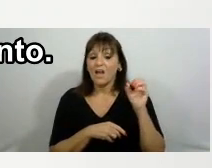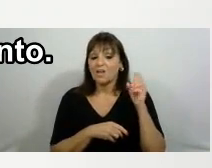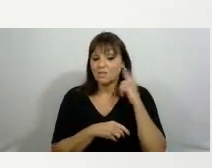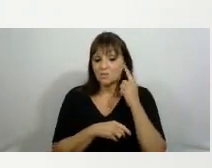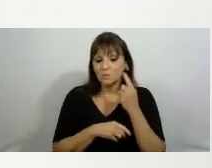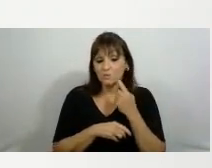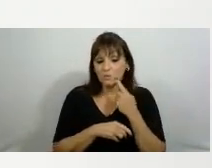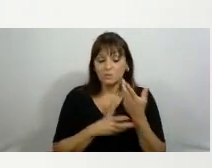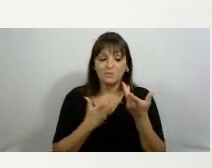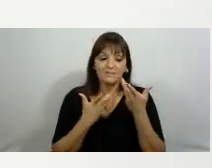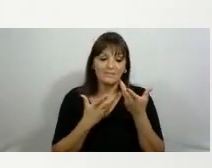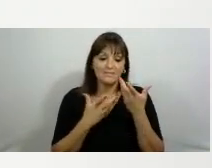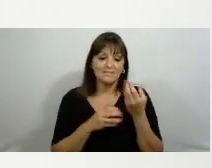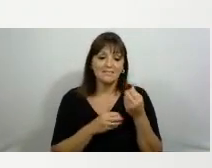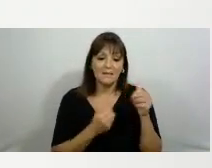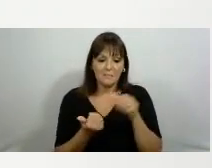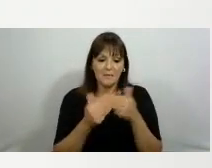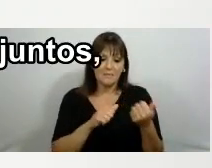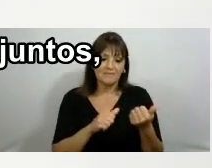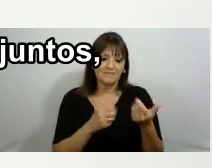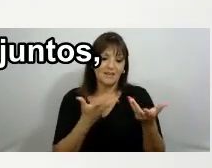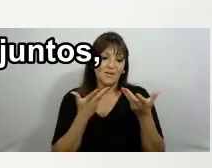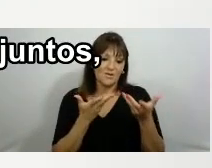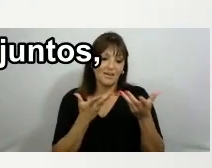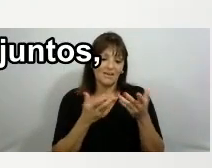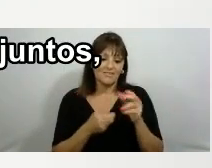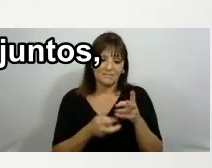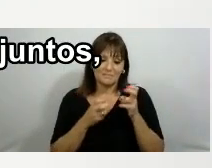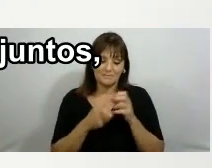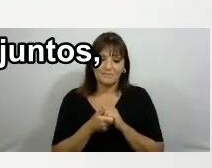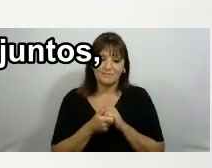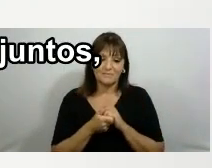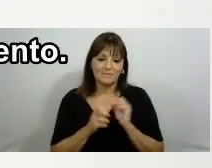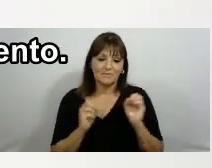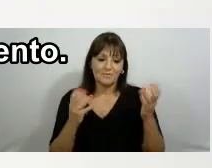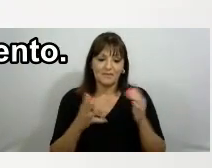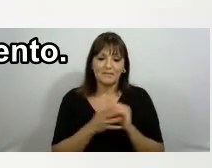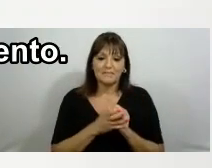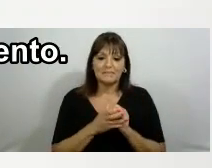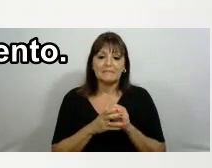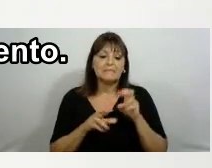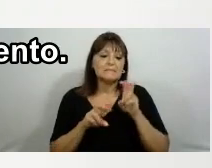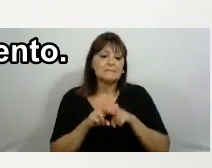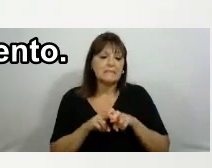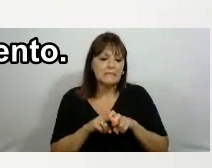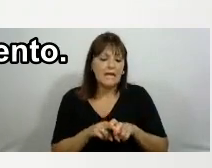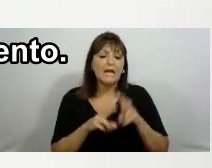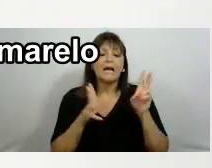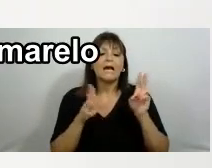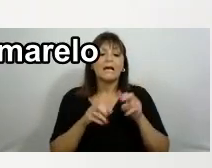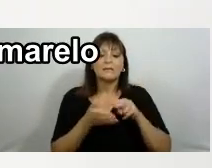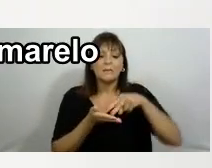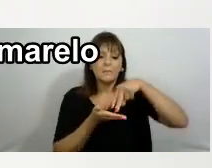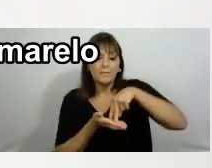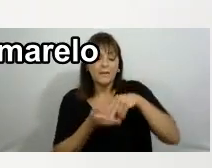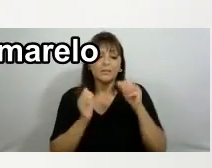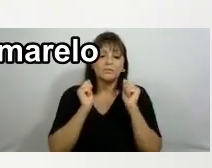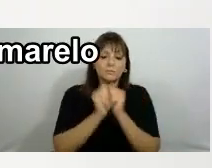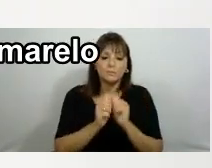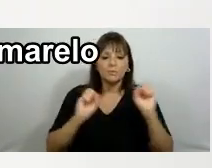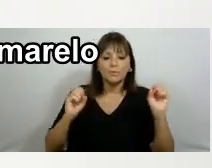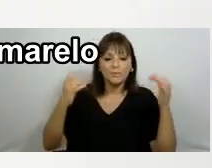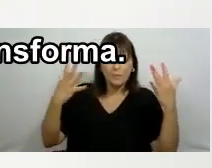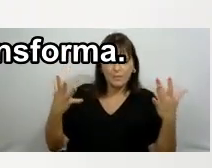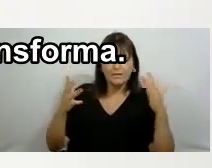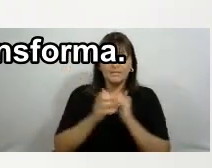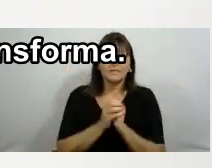aí no evento, só me chamar. Todos estão sentados, em pé, juntos, comemorando depois do evento. Na frente tem um letreiro